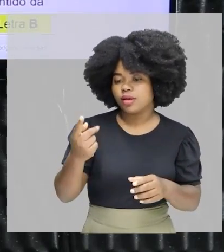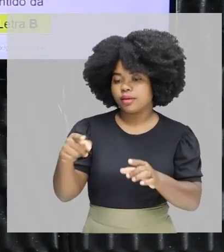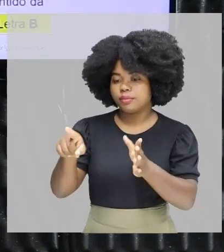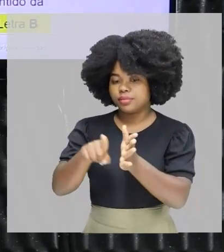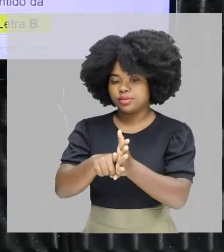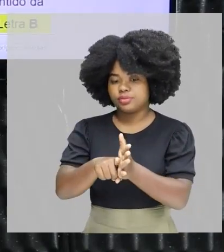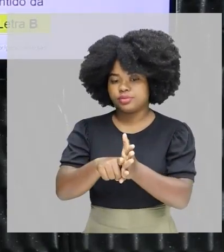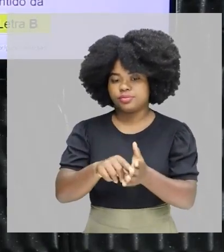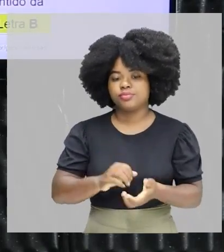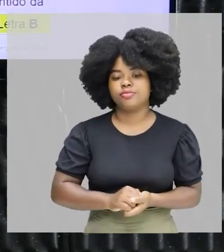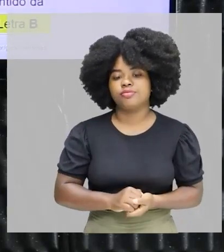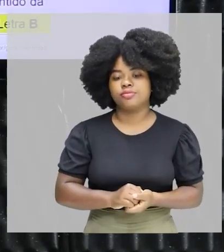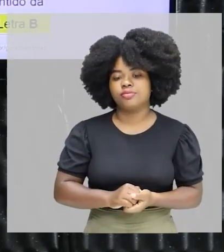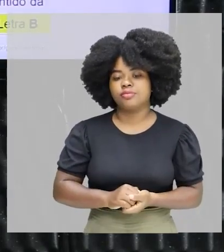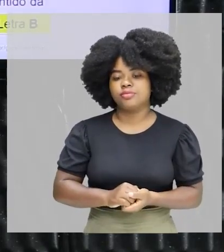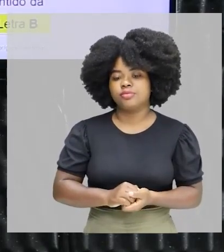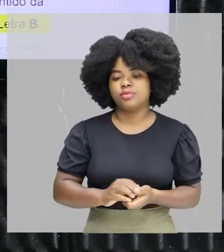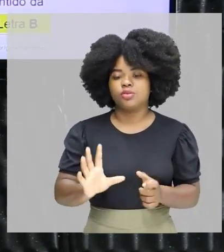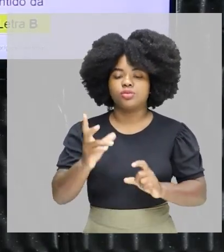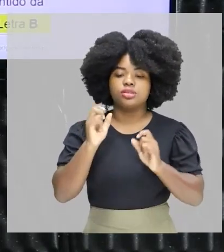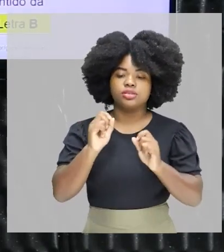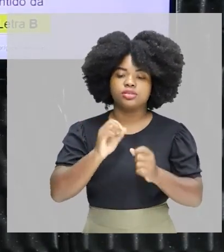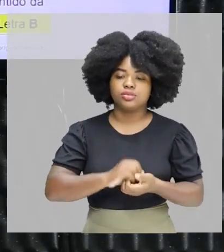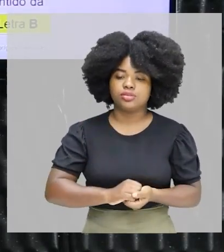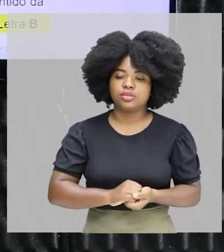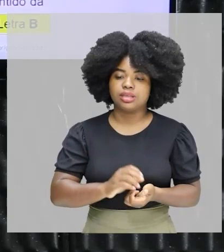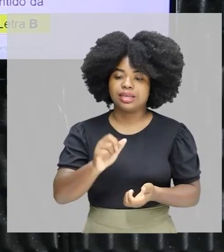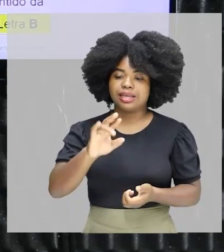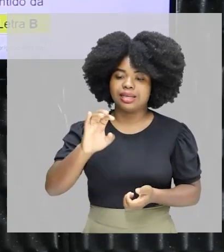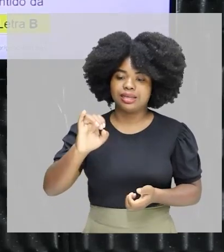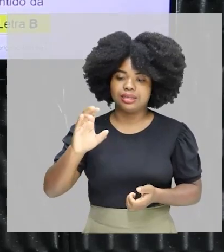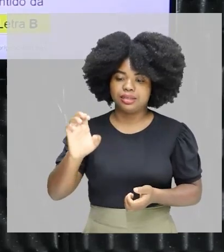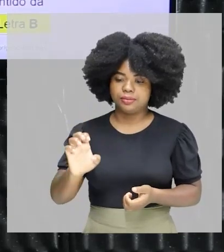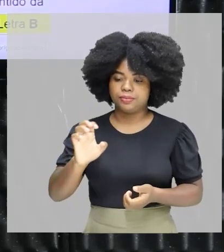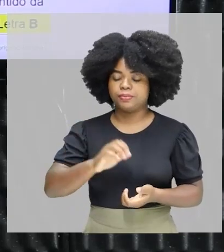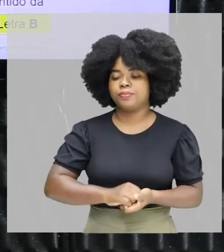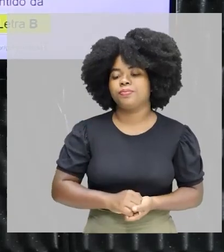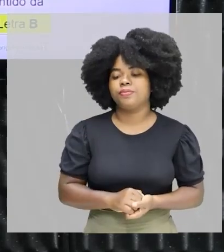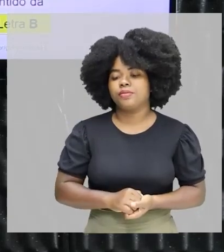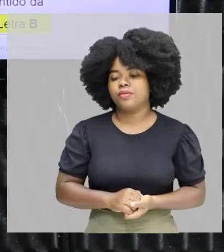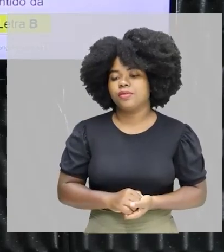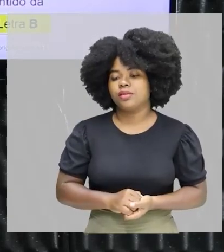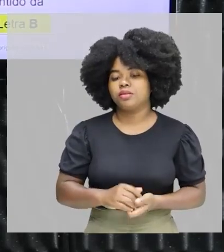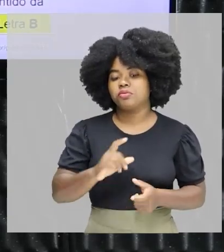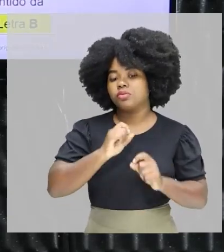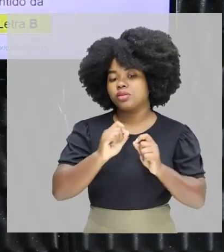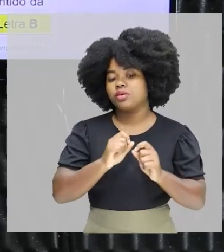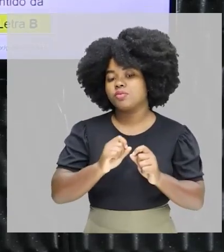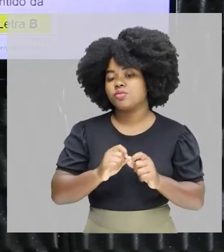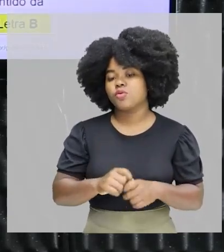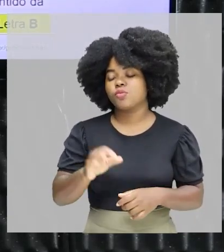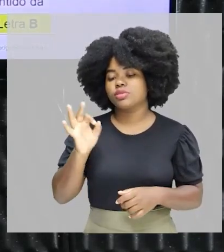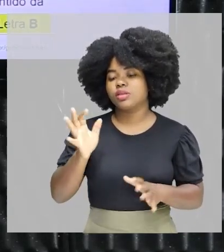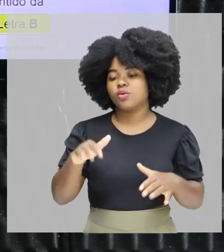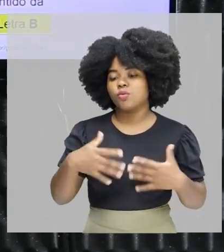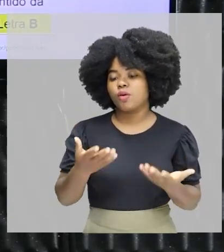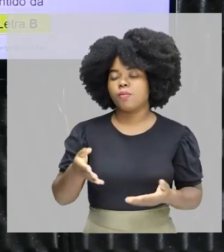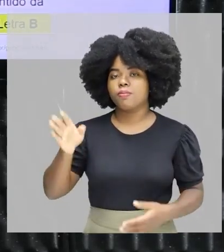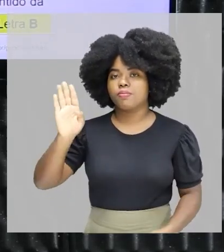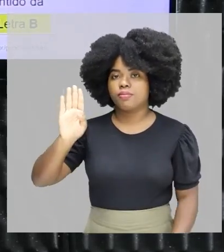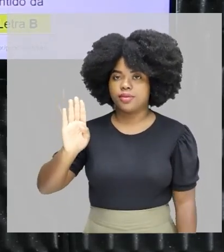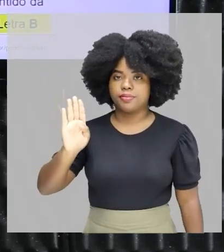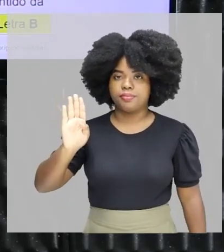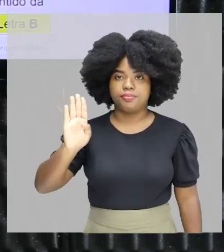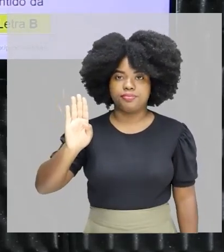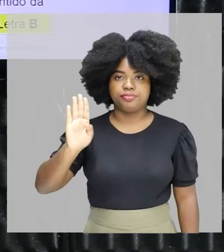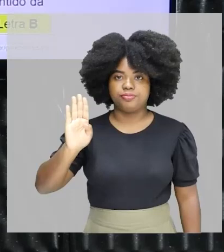Levando à formação da cárie dentária. Então, nós vamos ter como alternativa correta a letra B. Show